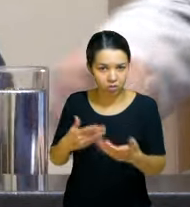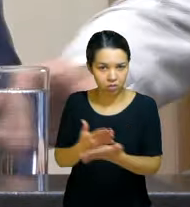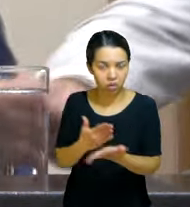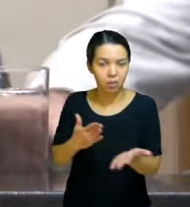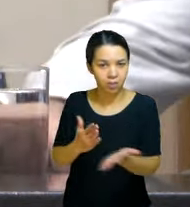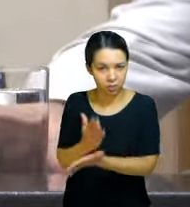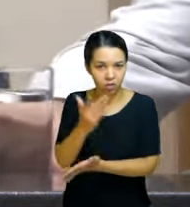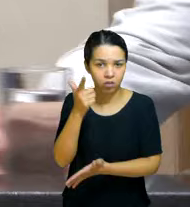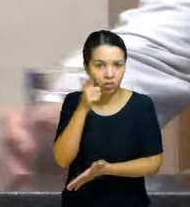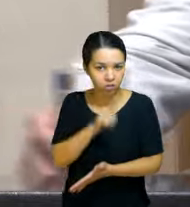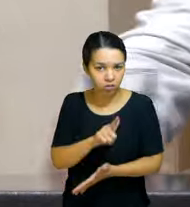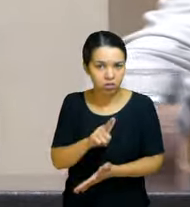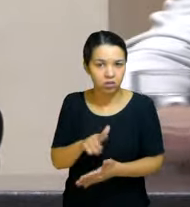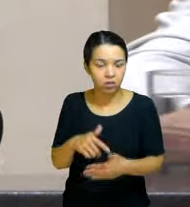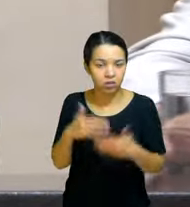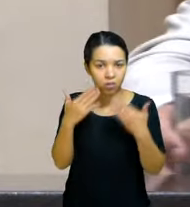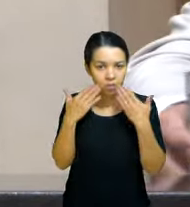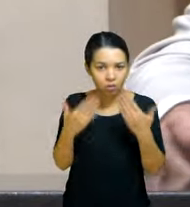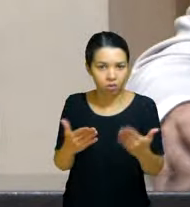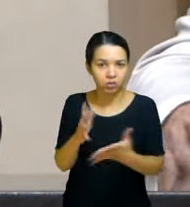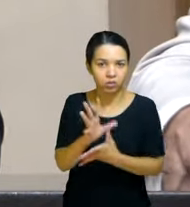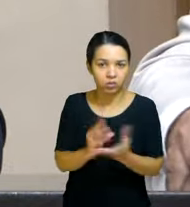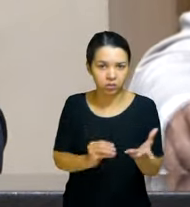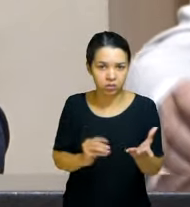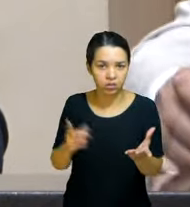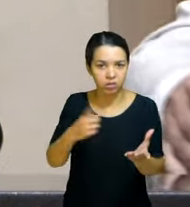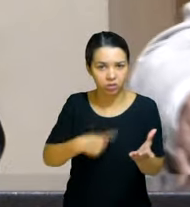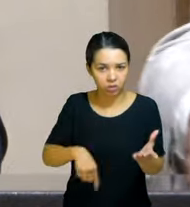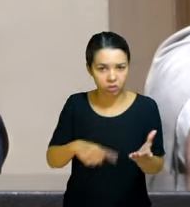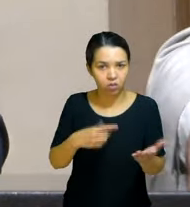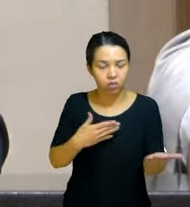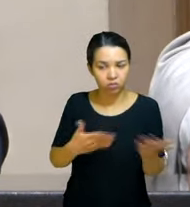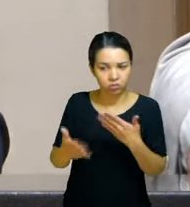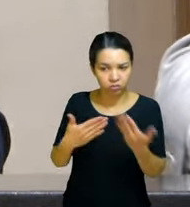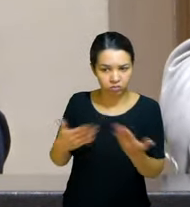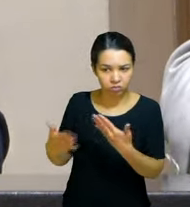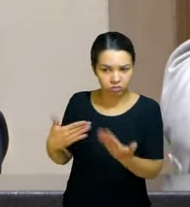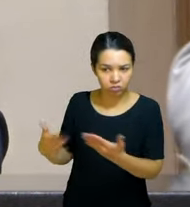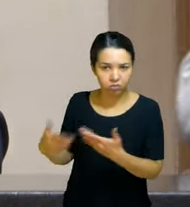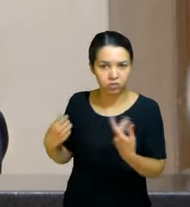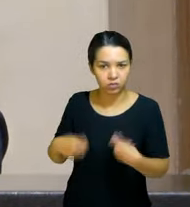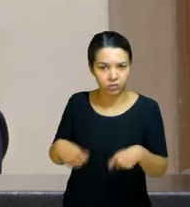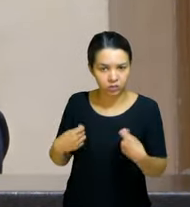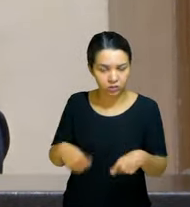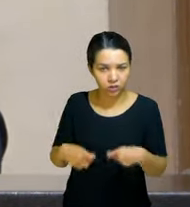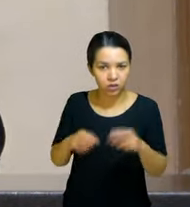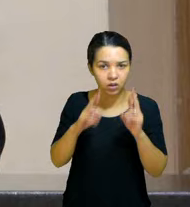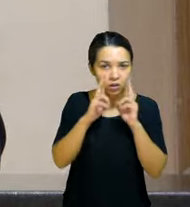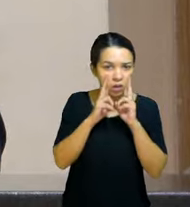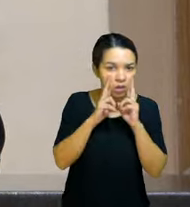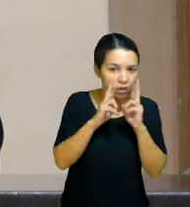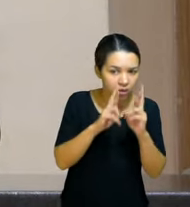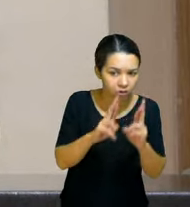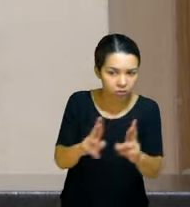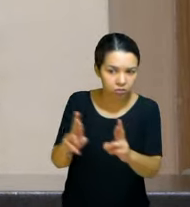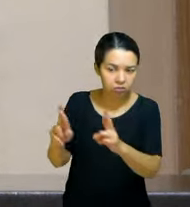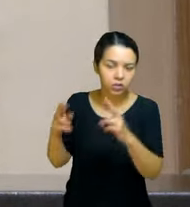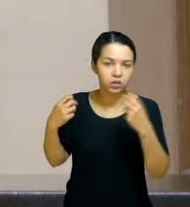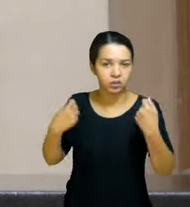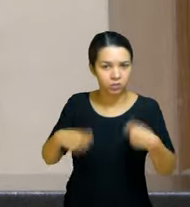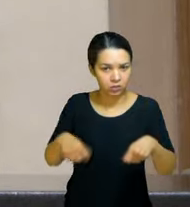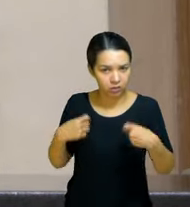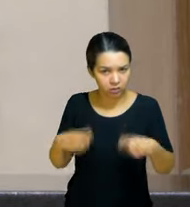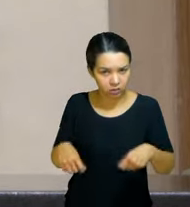Então, que sirva de exemplo, que a gente tenha um bom diálogo, que a gente tenha respeito mútuo, que a gente